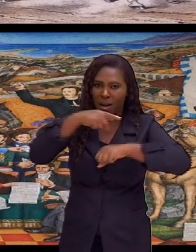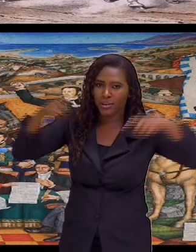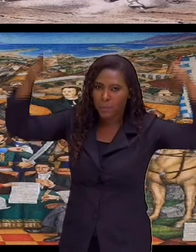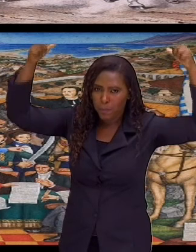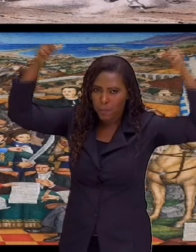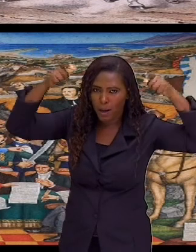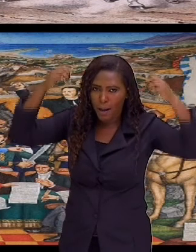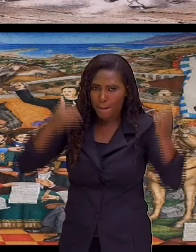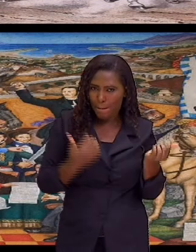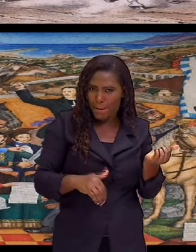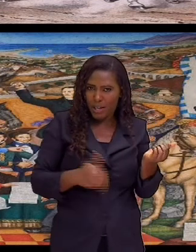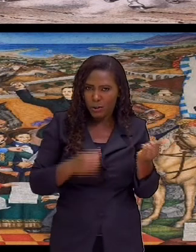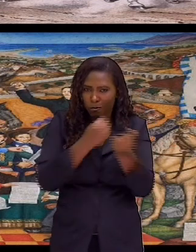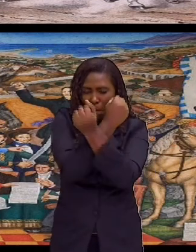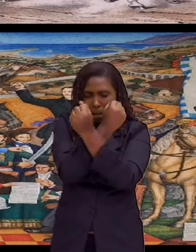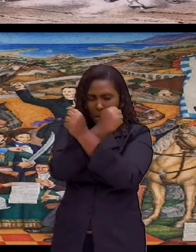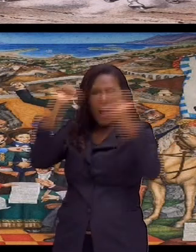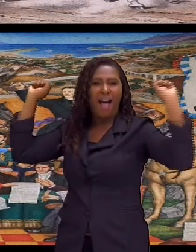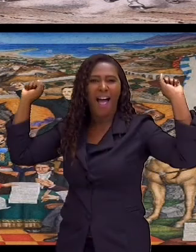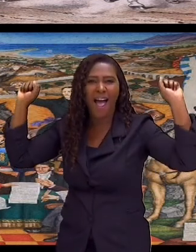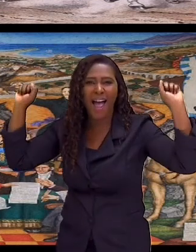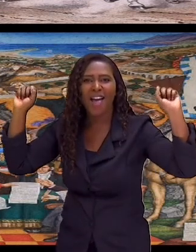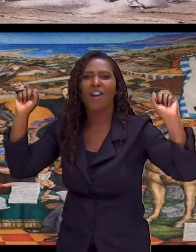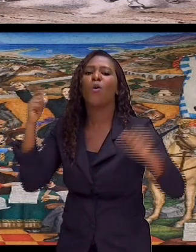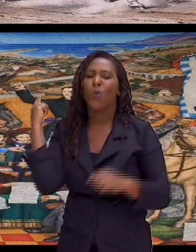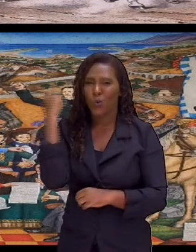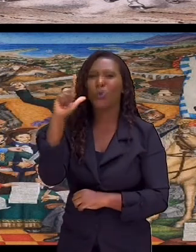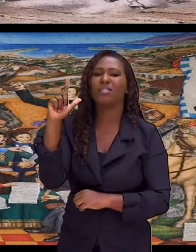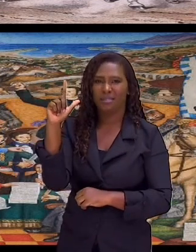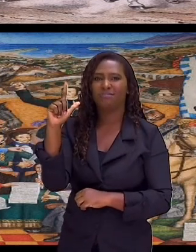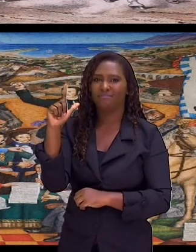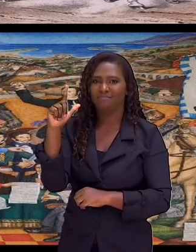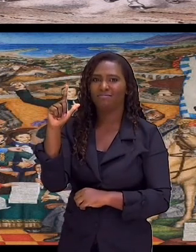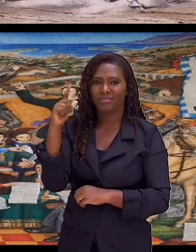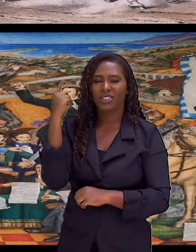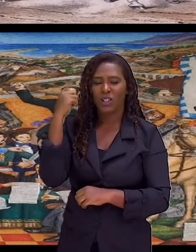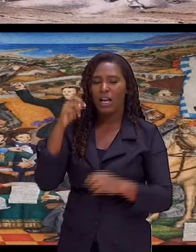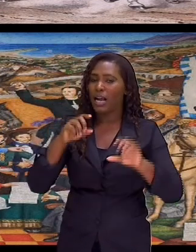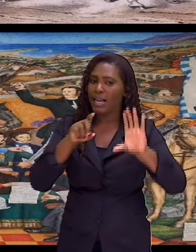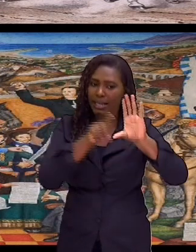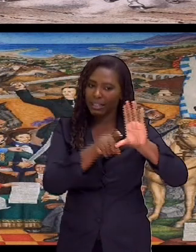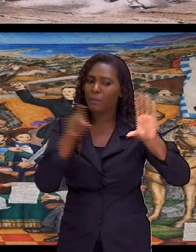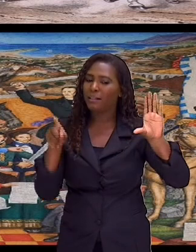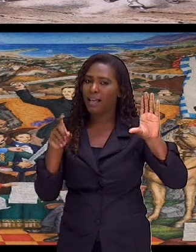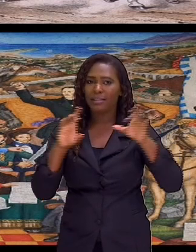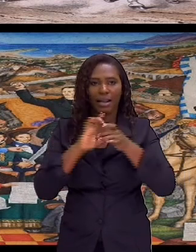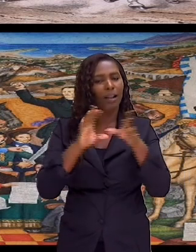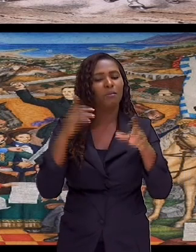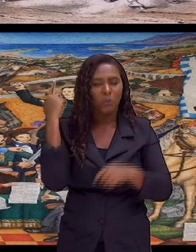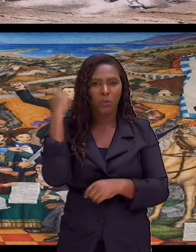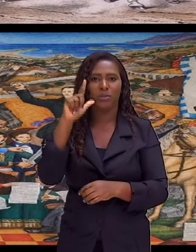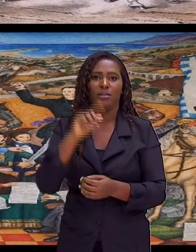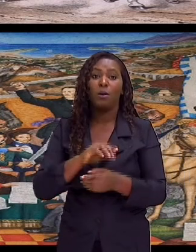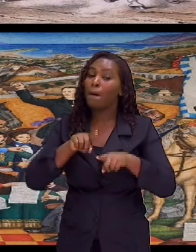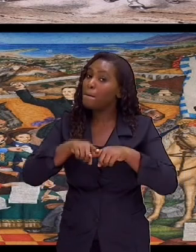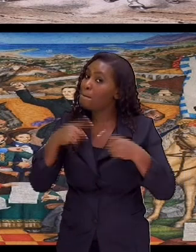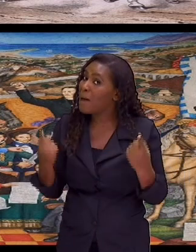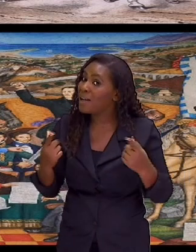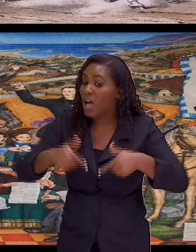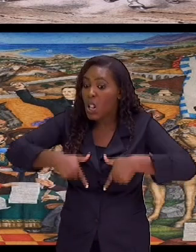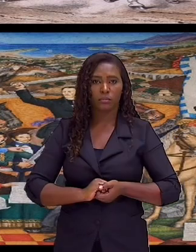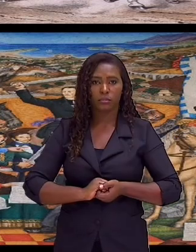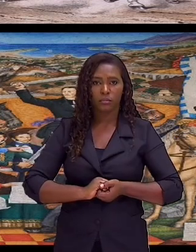concluído o processo de independência, as lutas sociais continuaram agudas lá